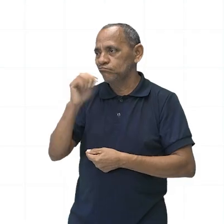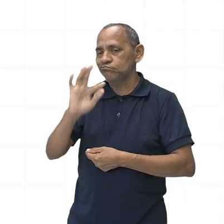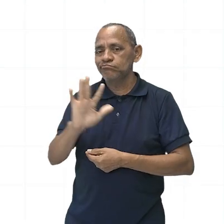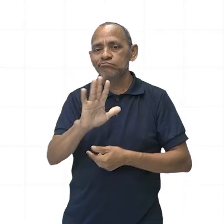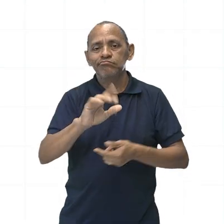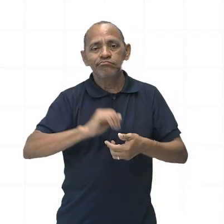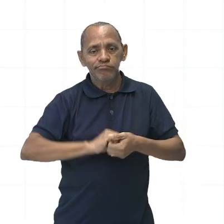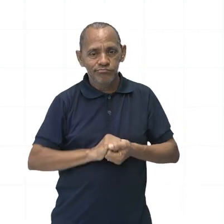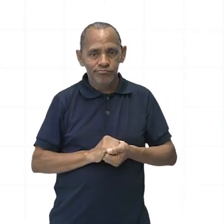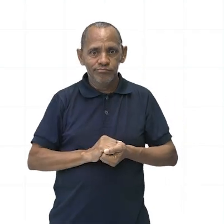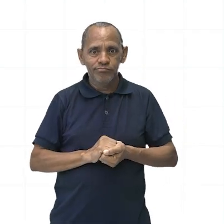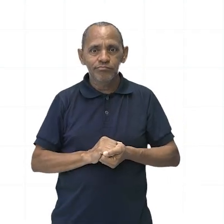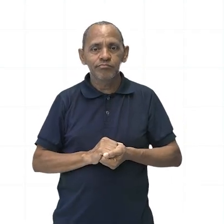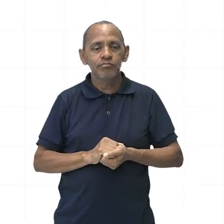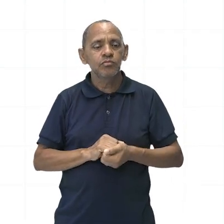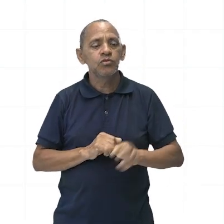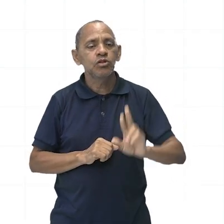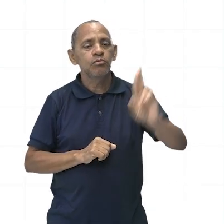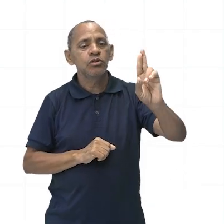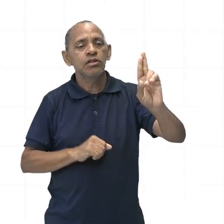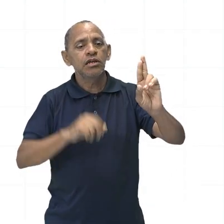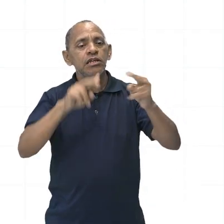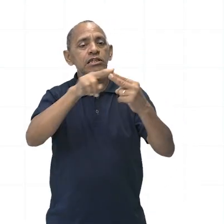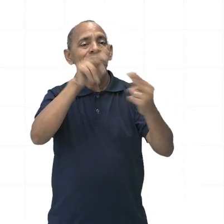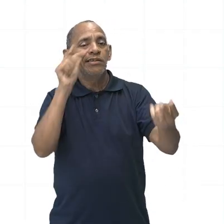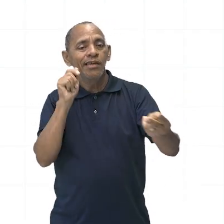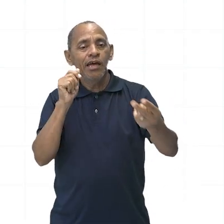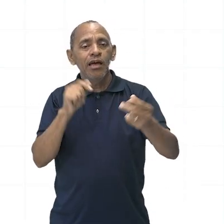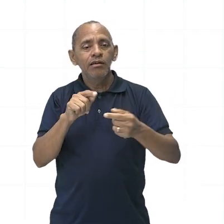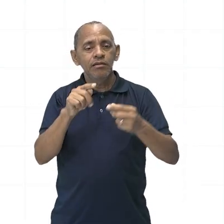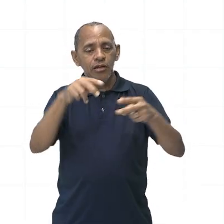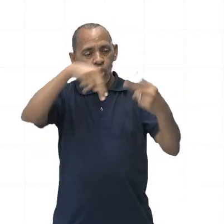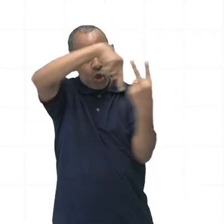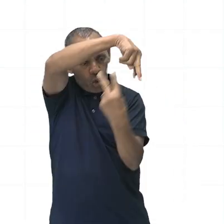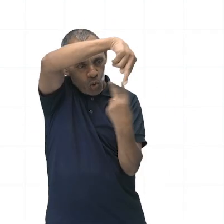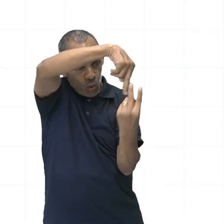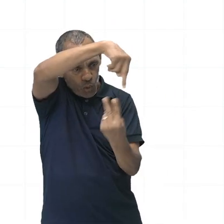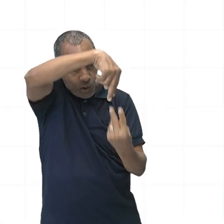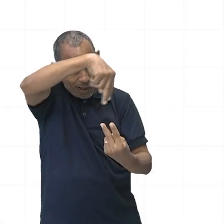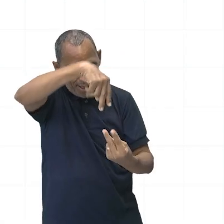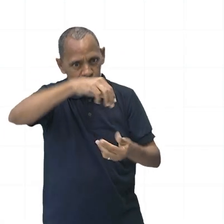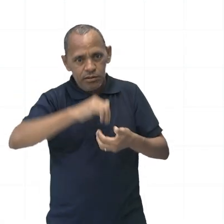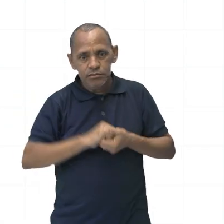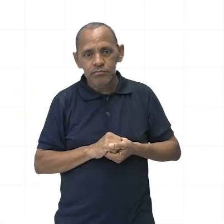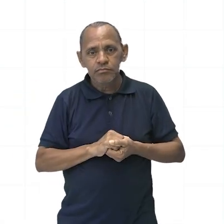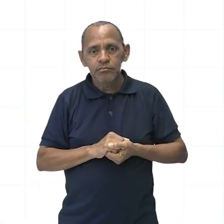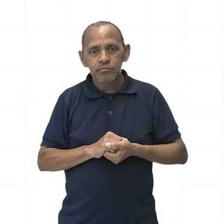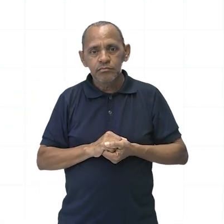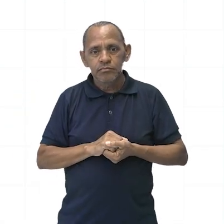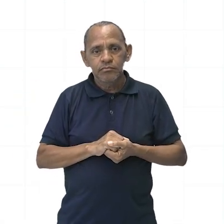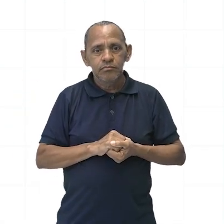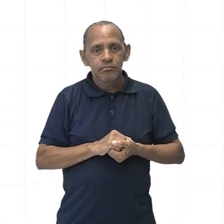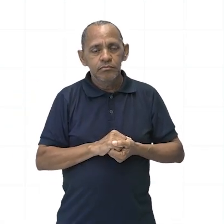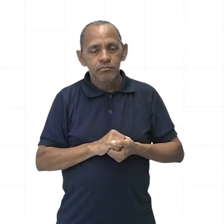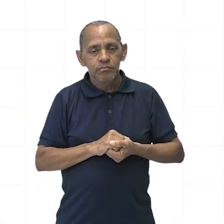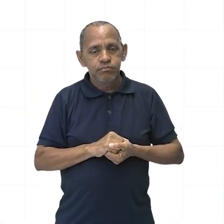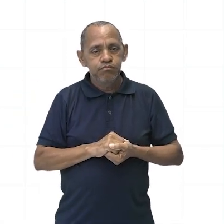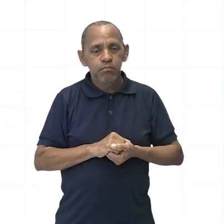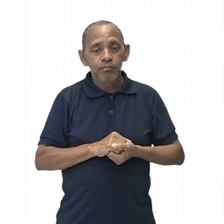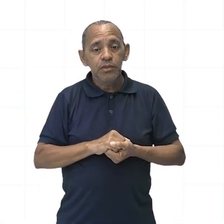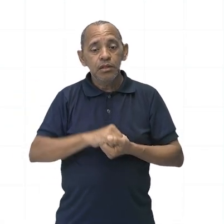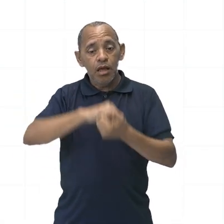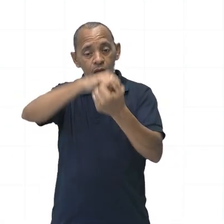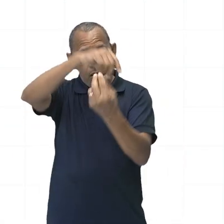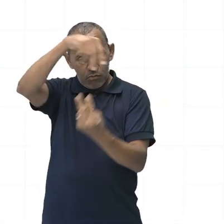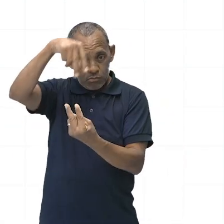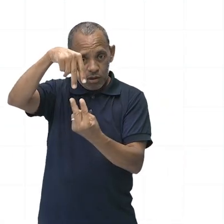na imagem, nós temos a representação do DNA na forma de dupla hélice, essa mais à esquerda na imagem. Ao